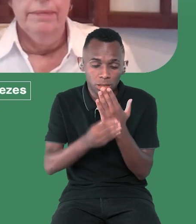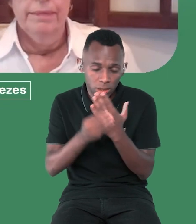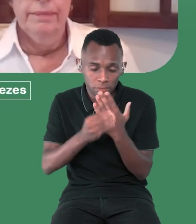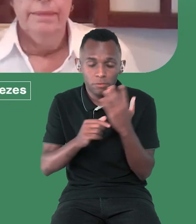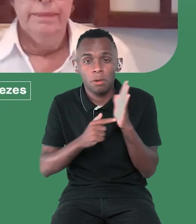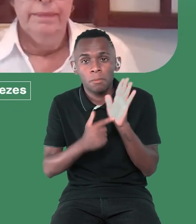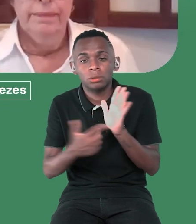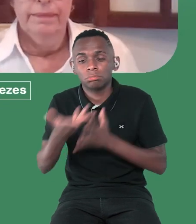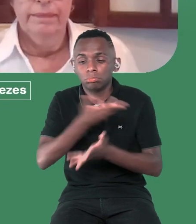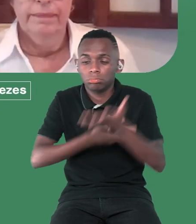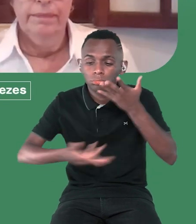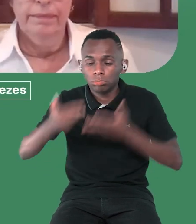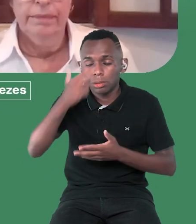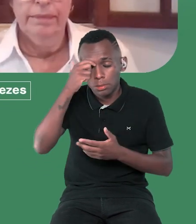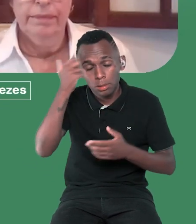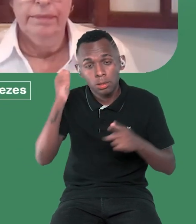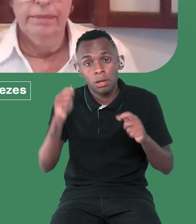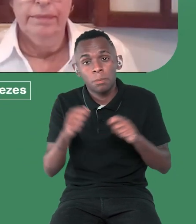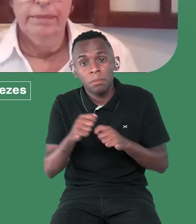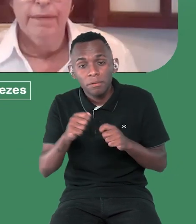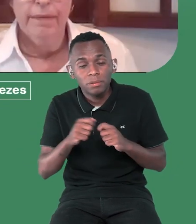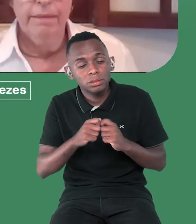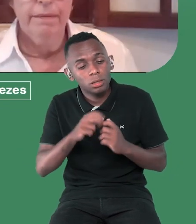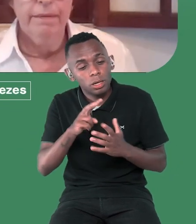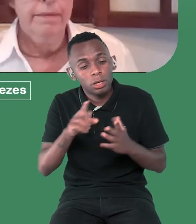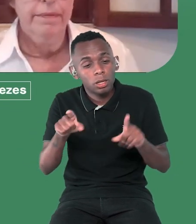Então, nós temos, assim, na história da ilustração,